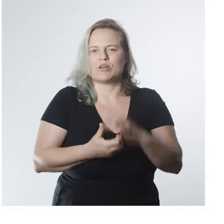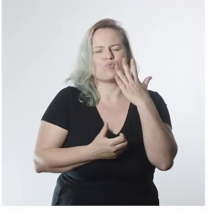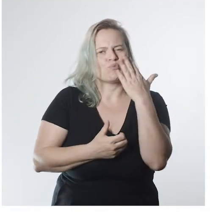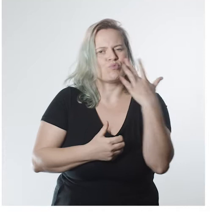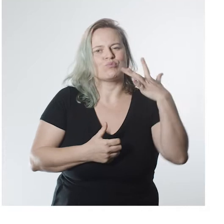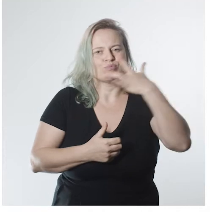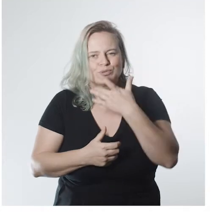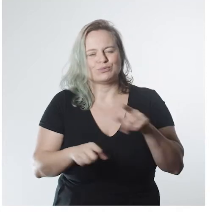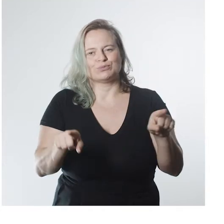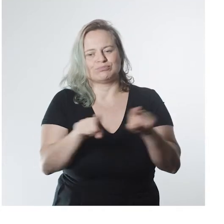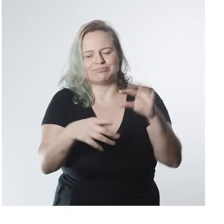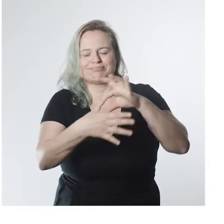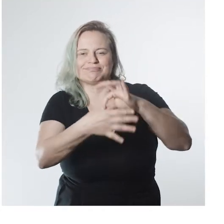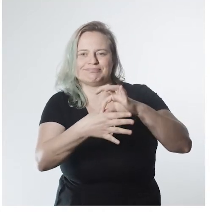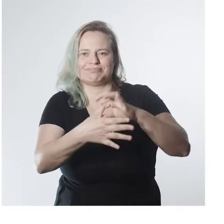que dá na carne.